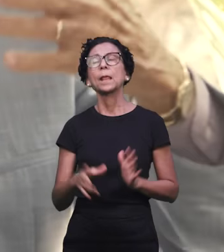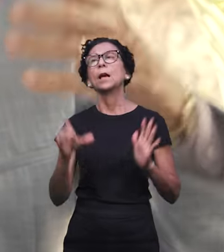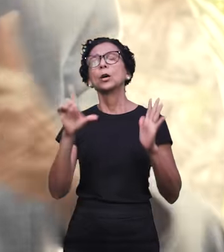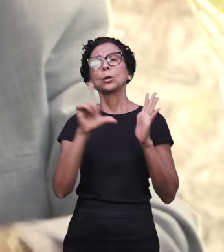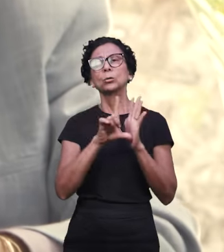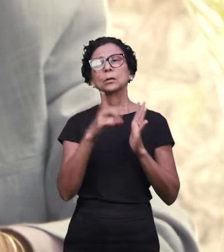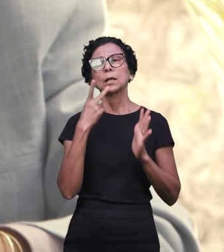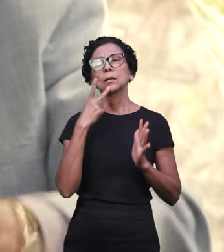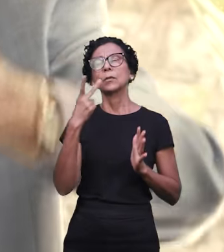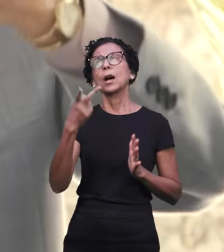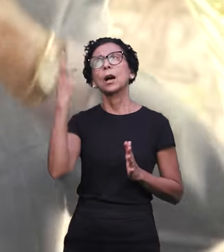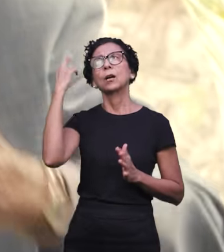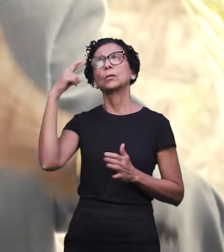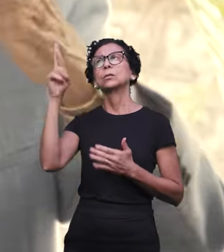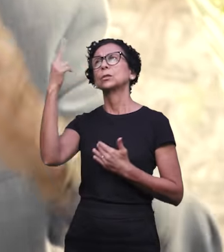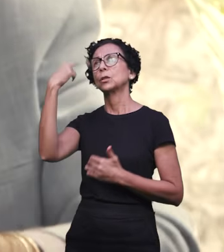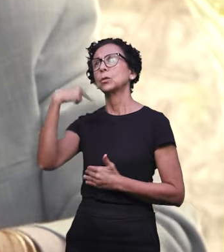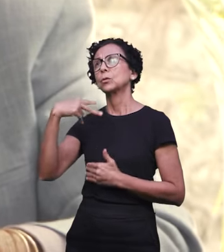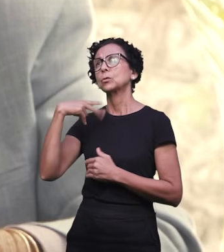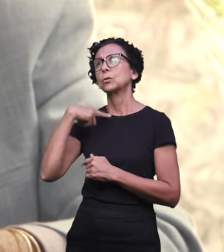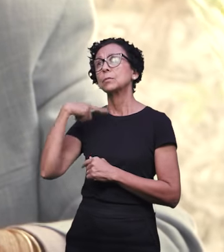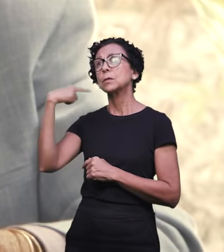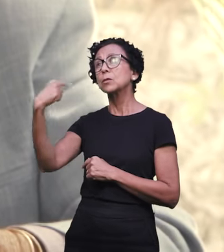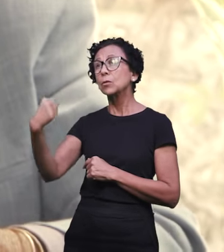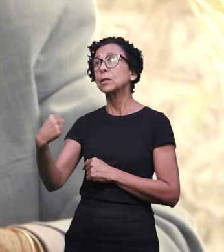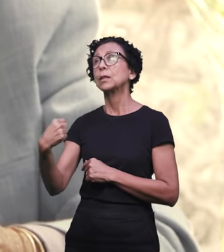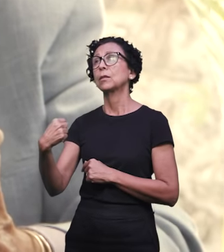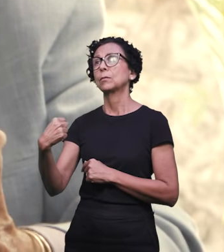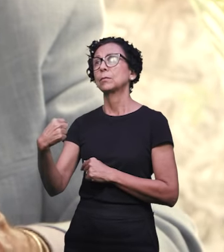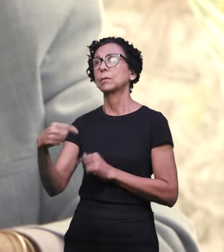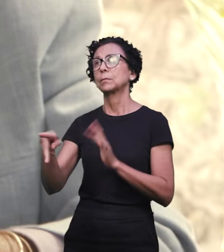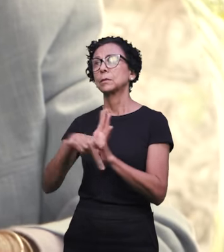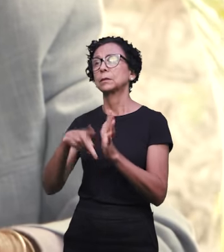tu sabes, tu me escolheste para esta obra,